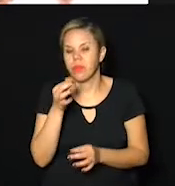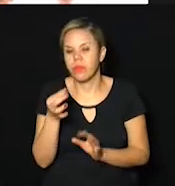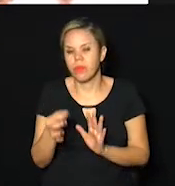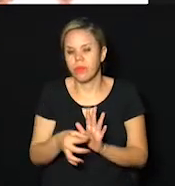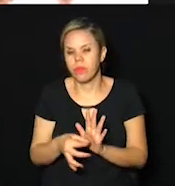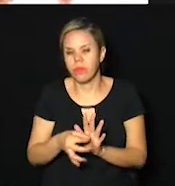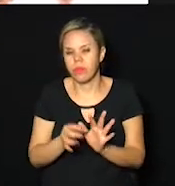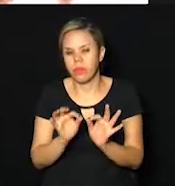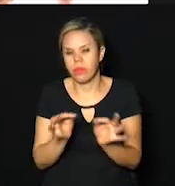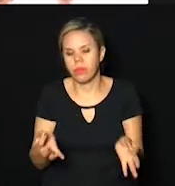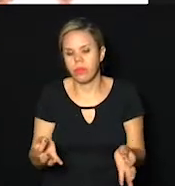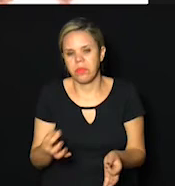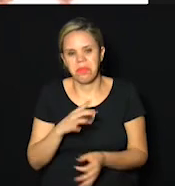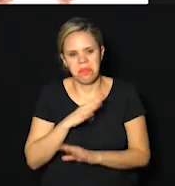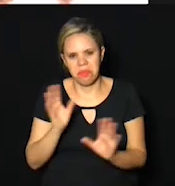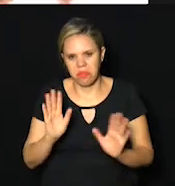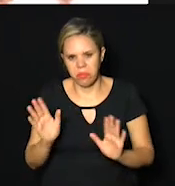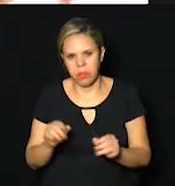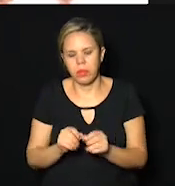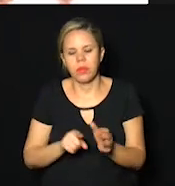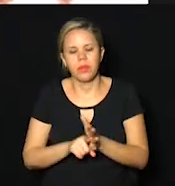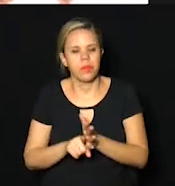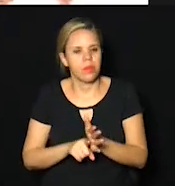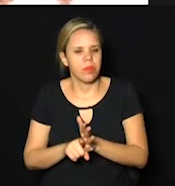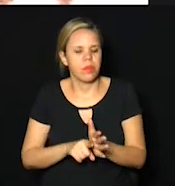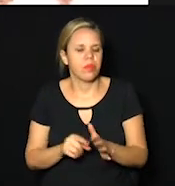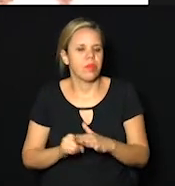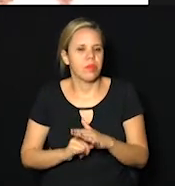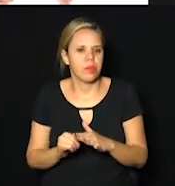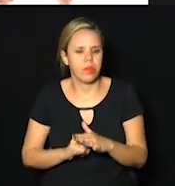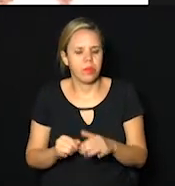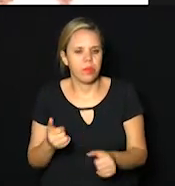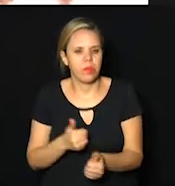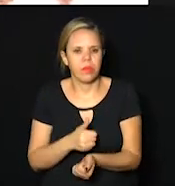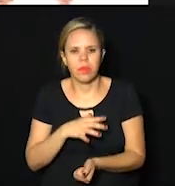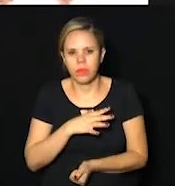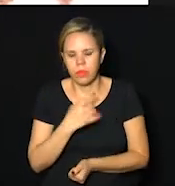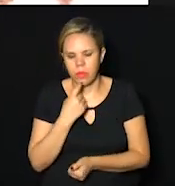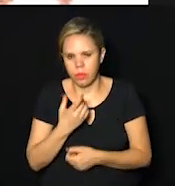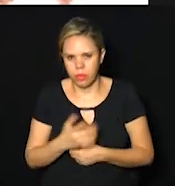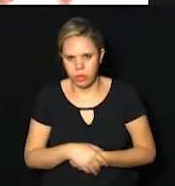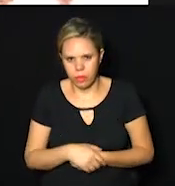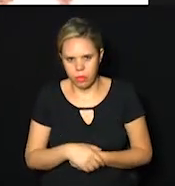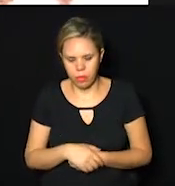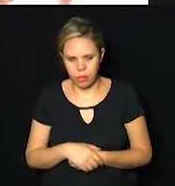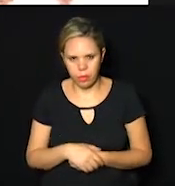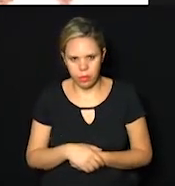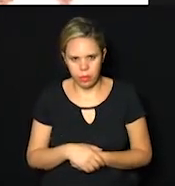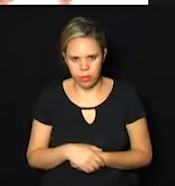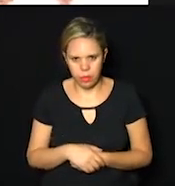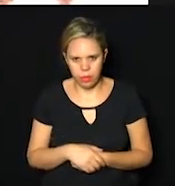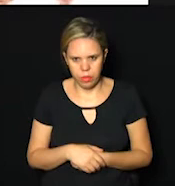uma cidade especificamente, feita pelo Instituto de Pesquisa, aí de perto de Campinas, inclusive, uma cidade próxima.